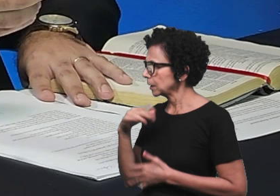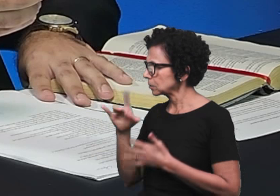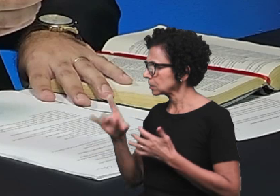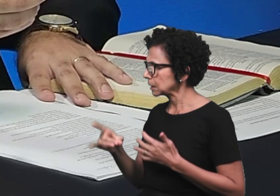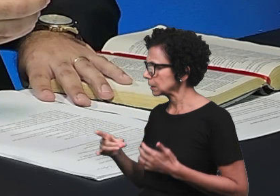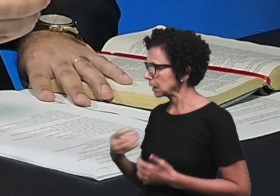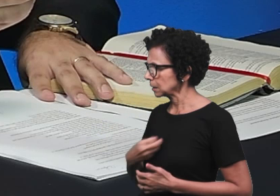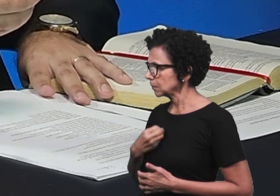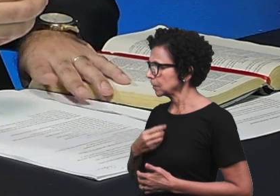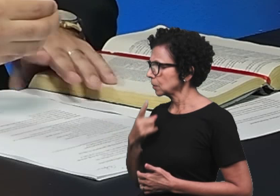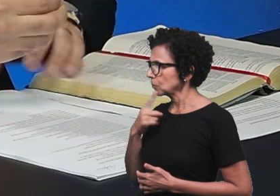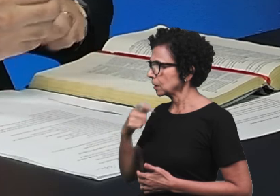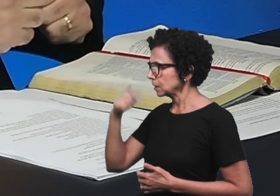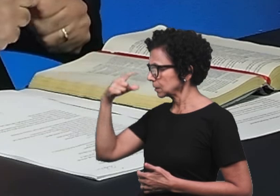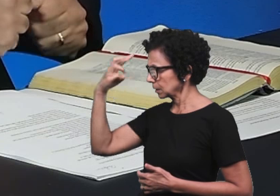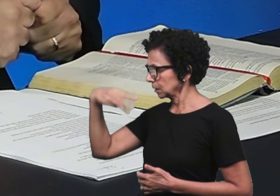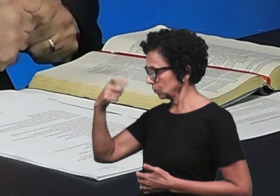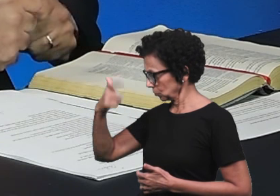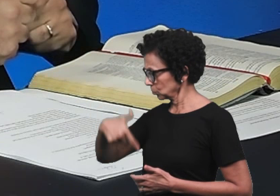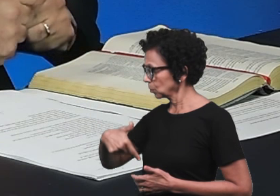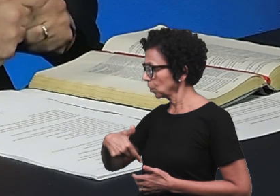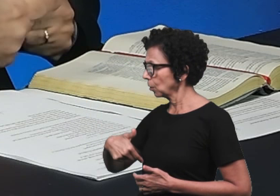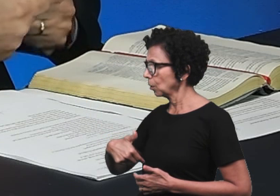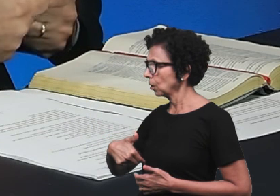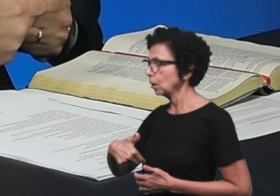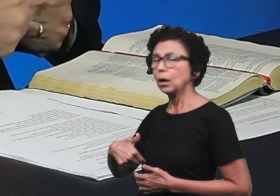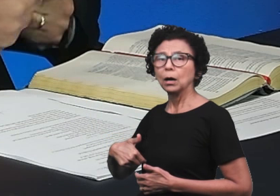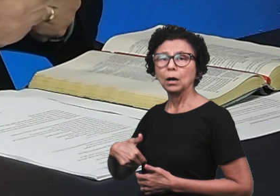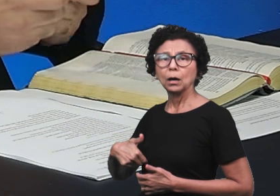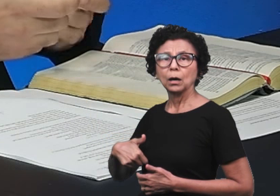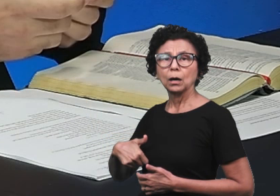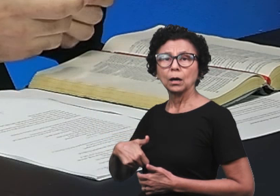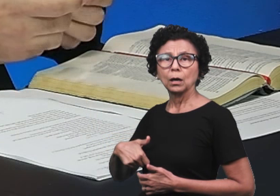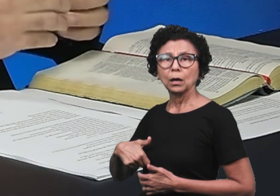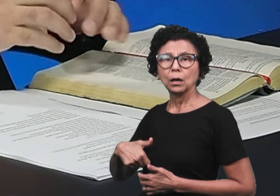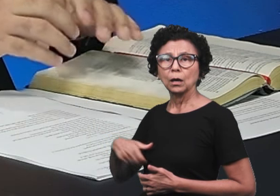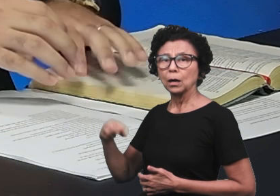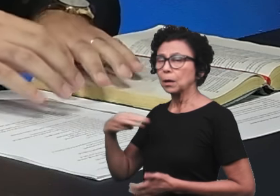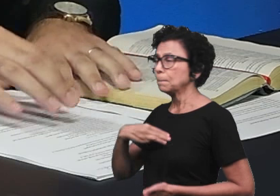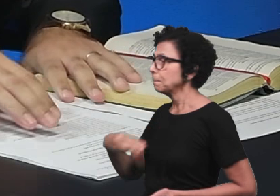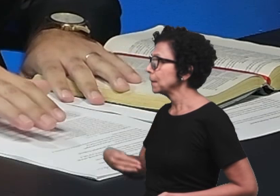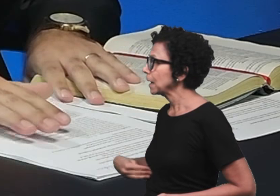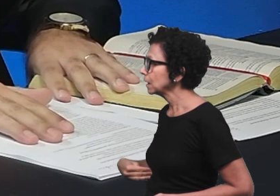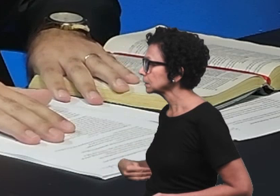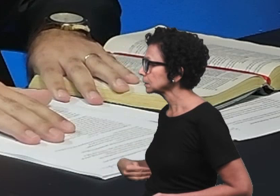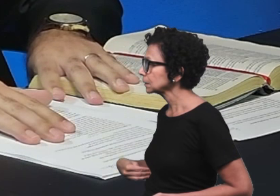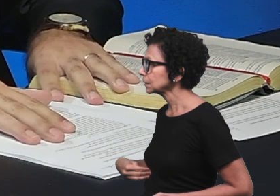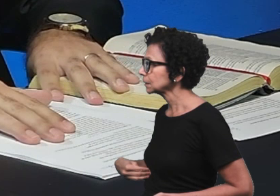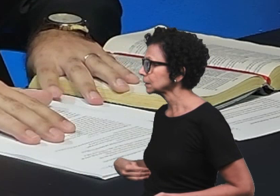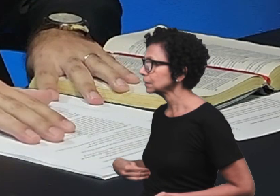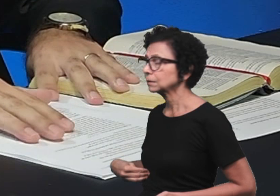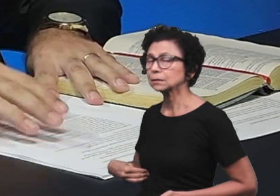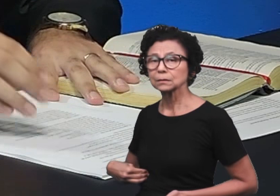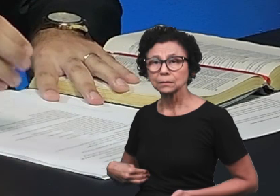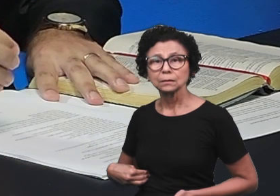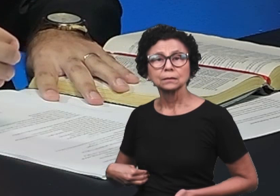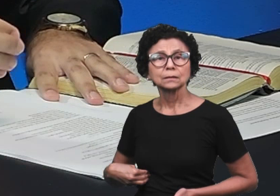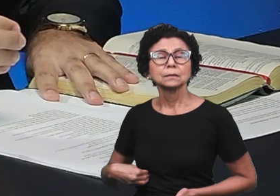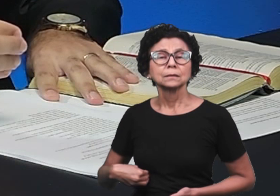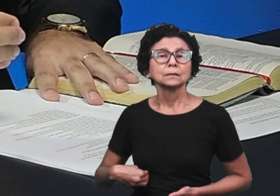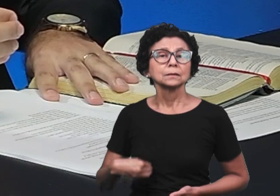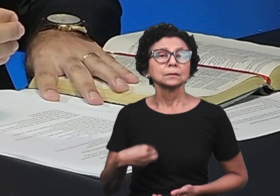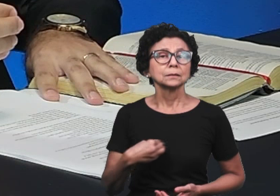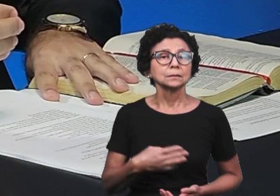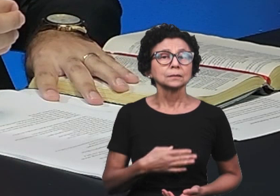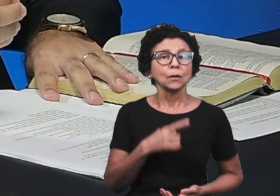eu sou. E aí, na hora, ela já se voltou e disse, Rabone. Ela também o conheceu. Então, esse momento, o